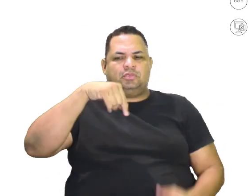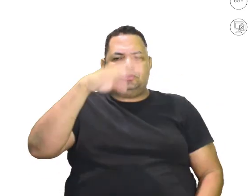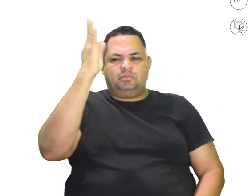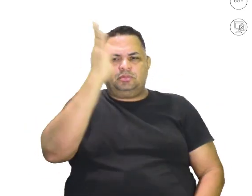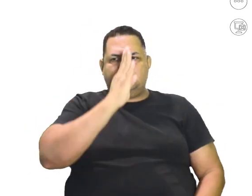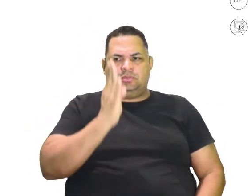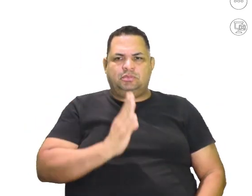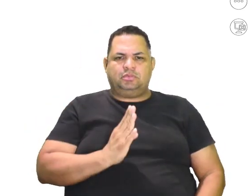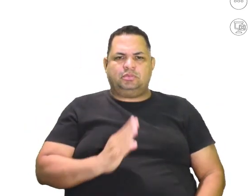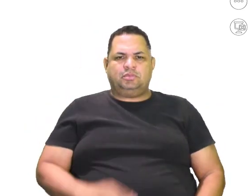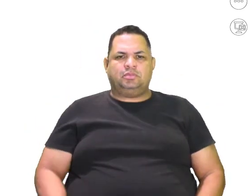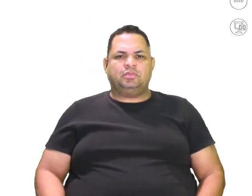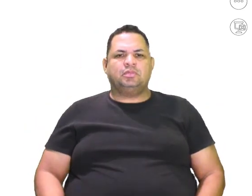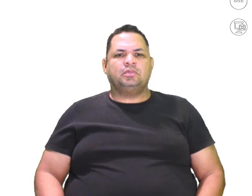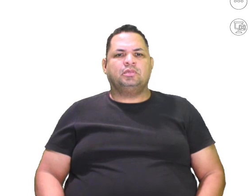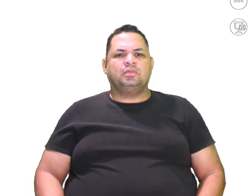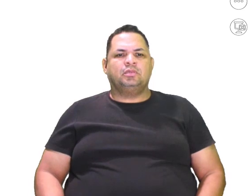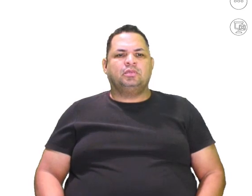Brasil.